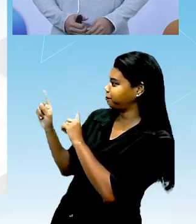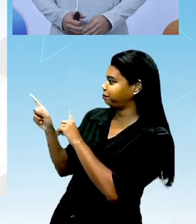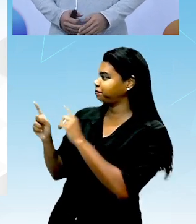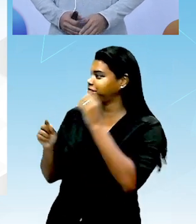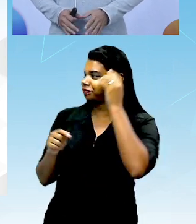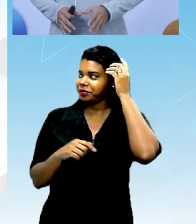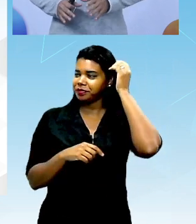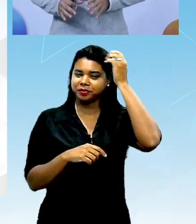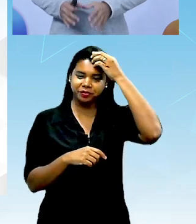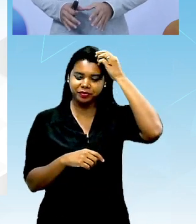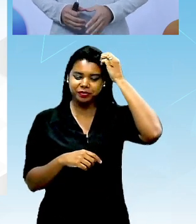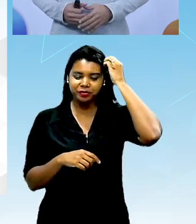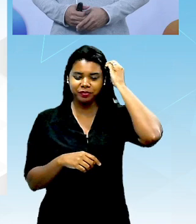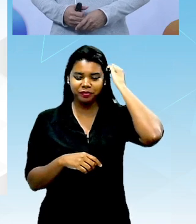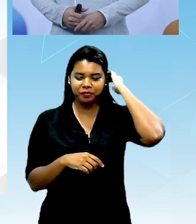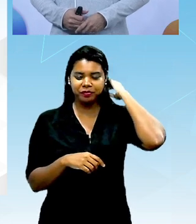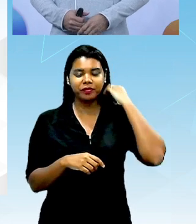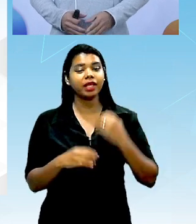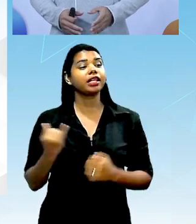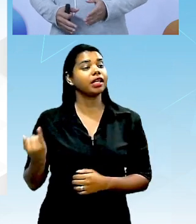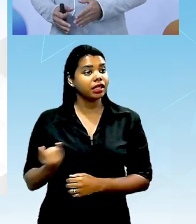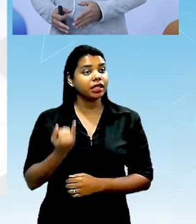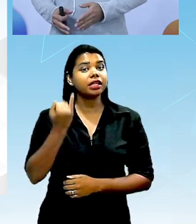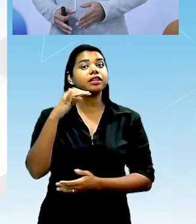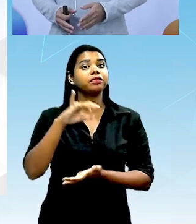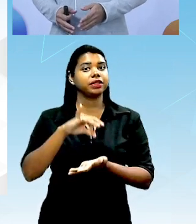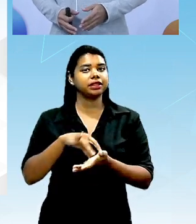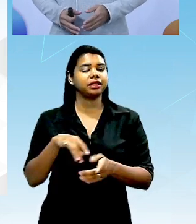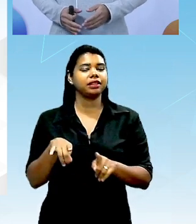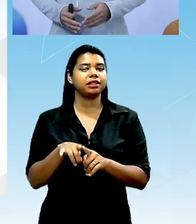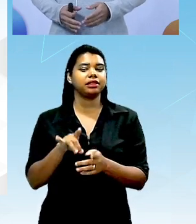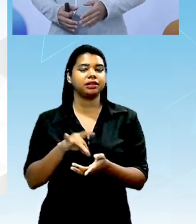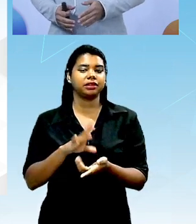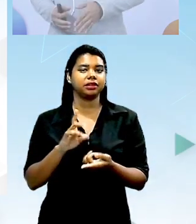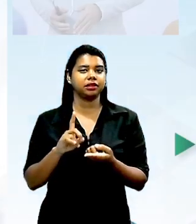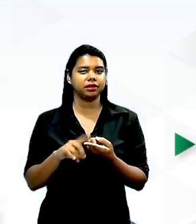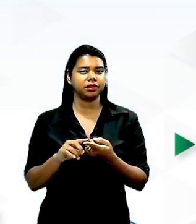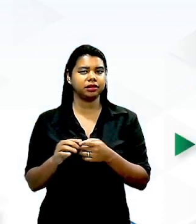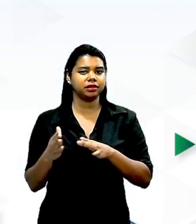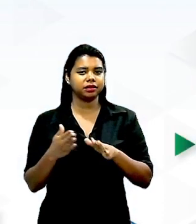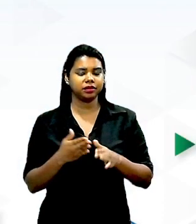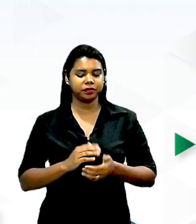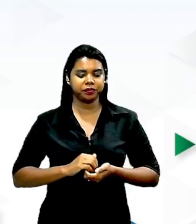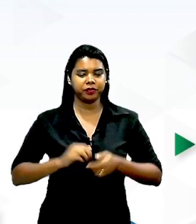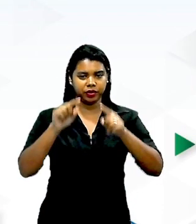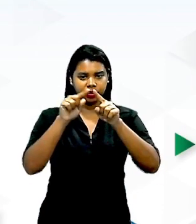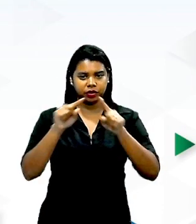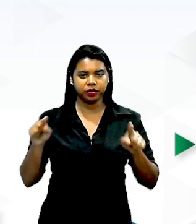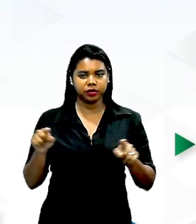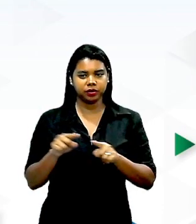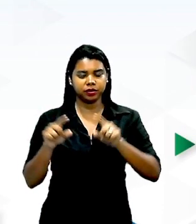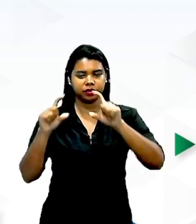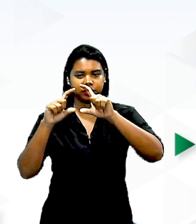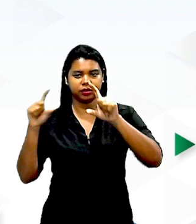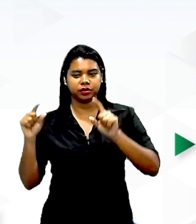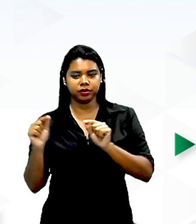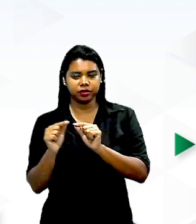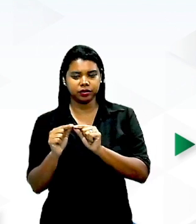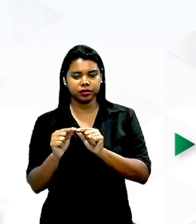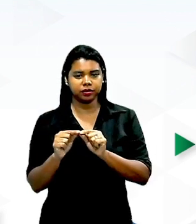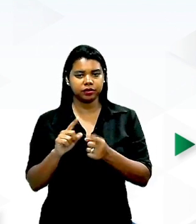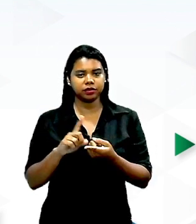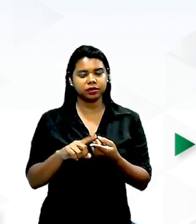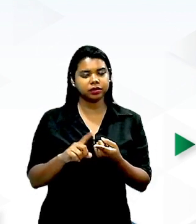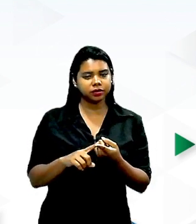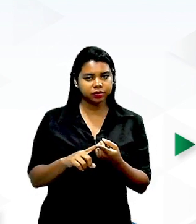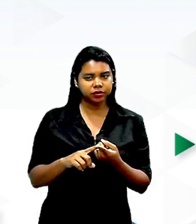tá? E esse fato foi interessante, porque a relação do comprimento dos três lados do triângulo retângulo, que a gente chama